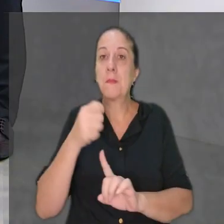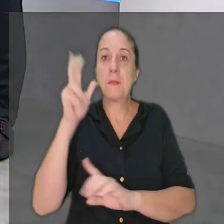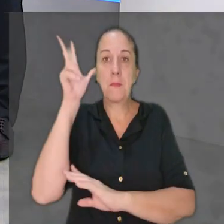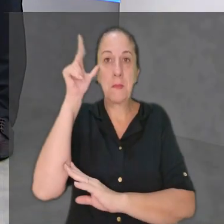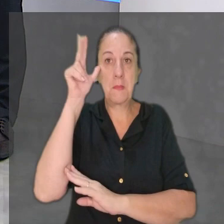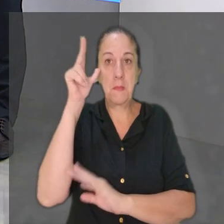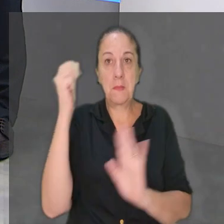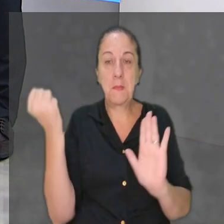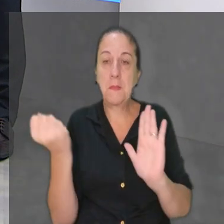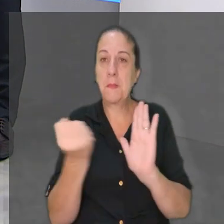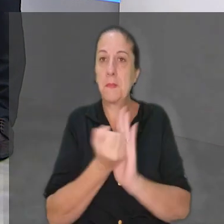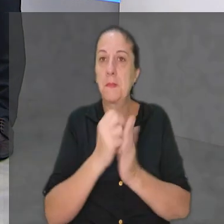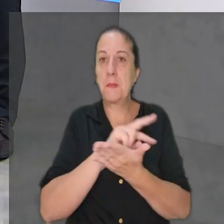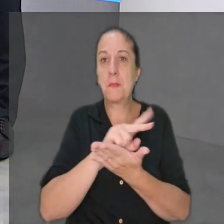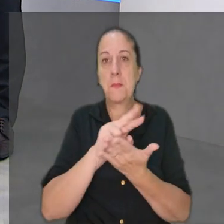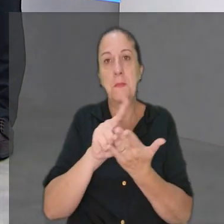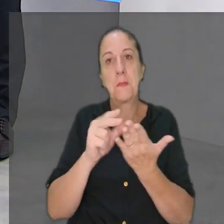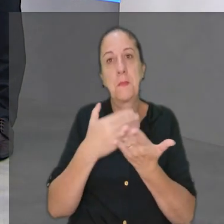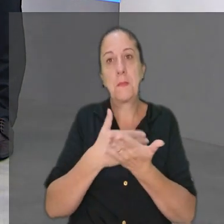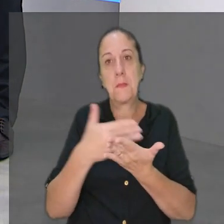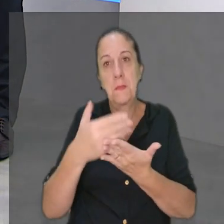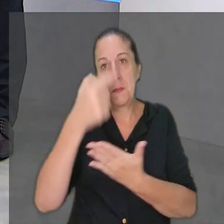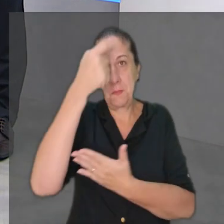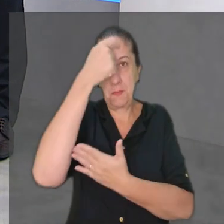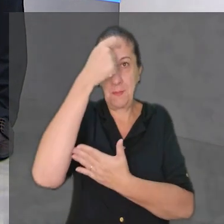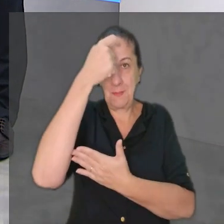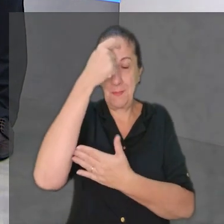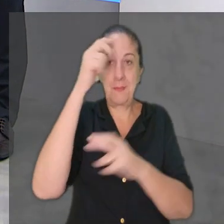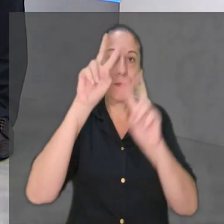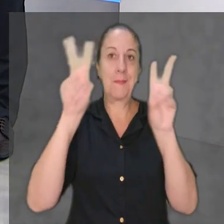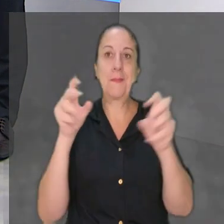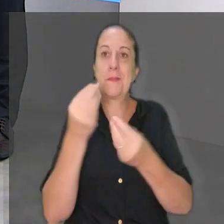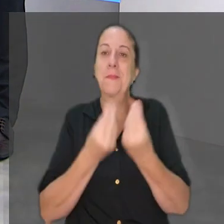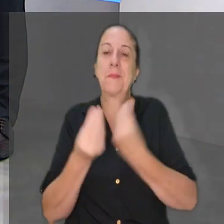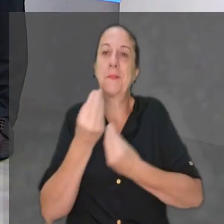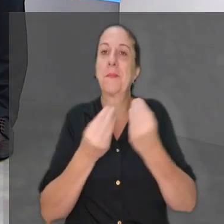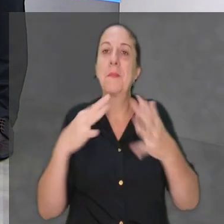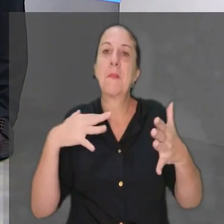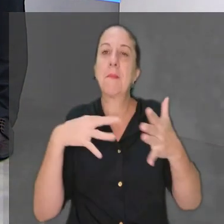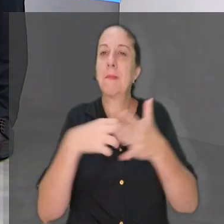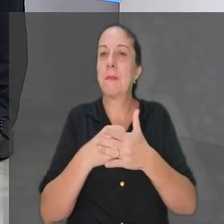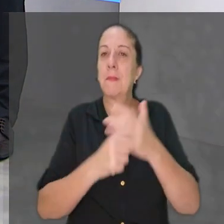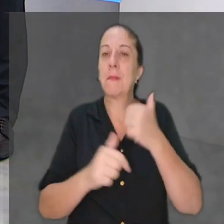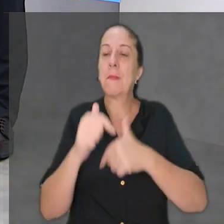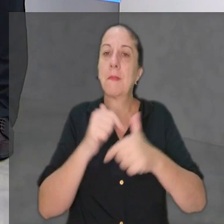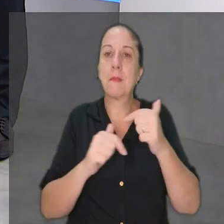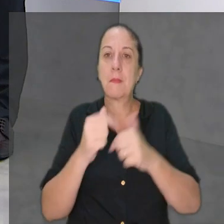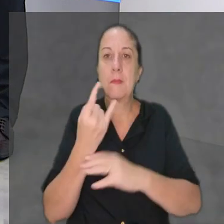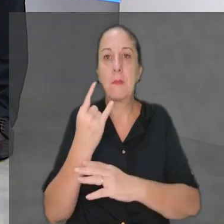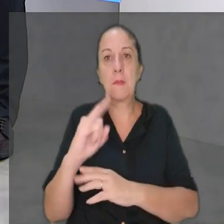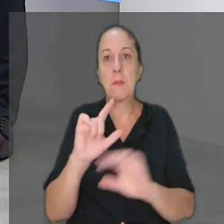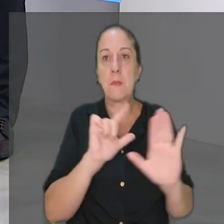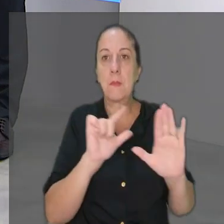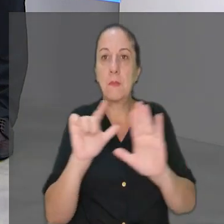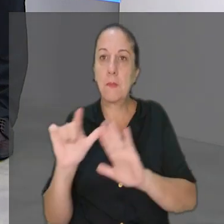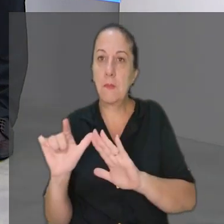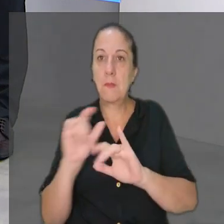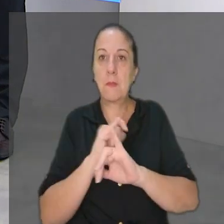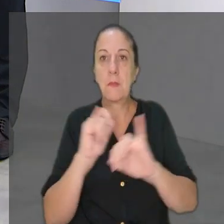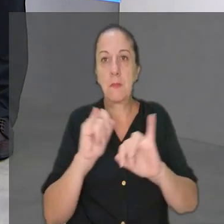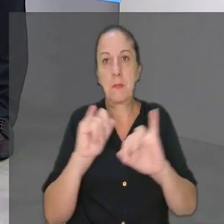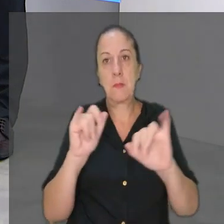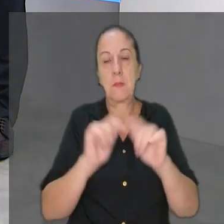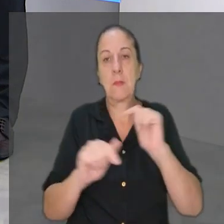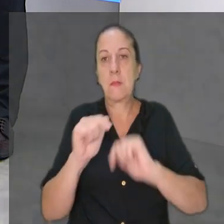O mês de abril é marcado por diversas iniciativas de conscientização sobre como prevenir acidentes de trabalho. Na última semana,